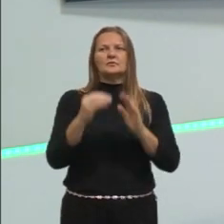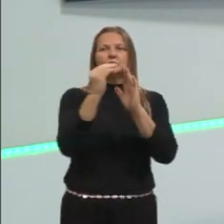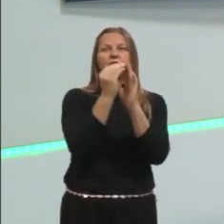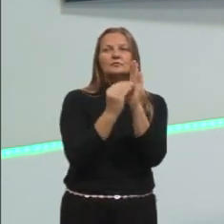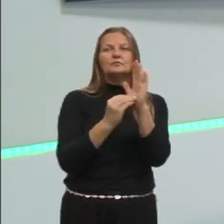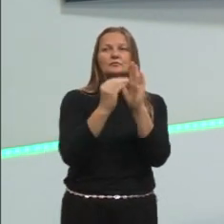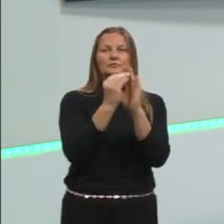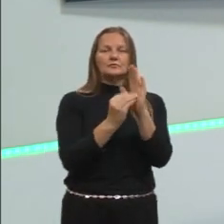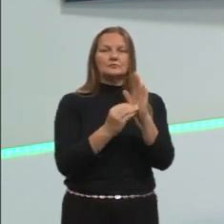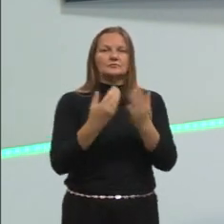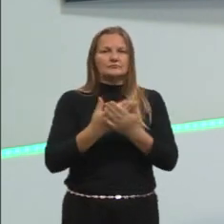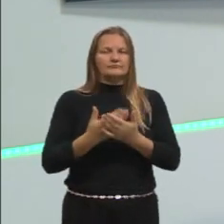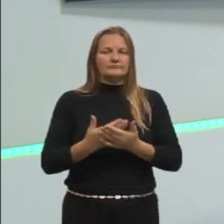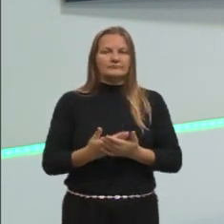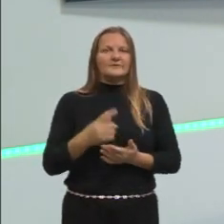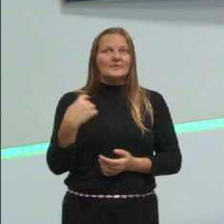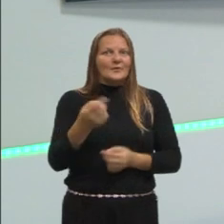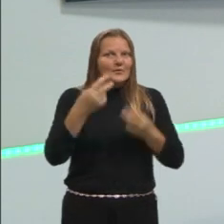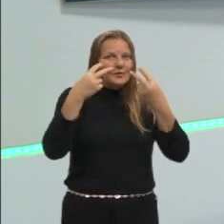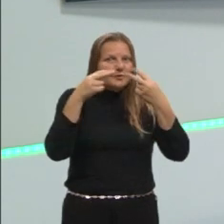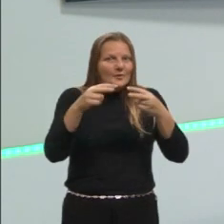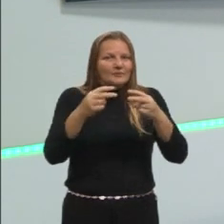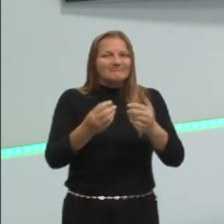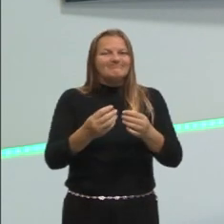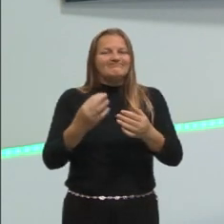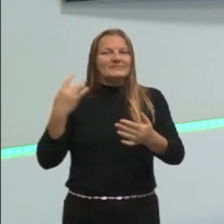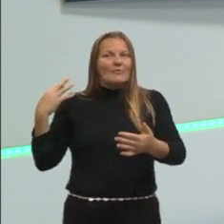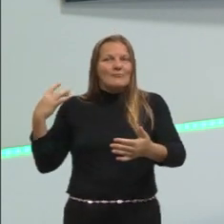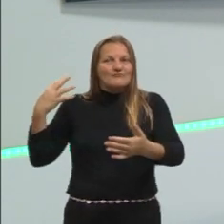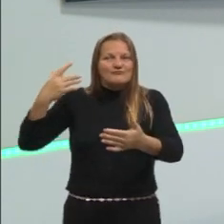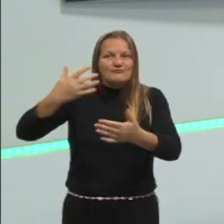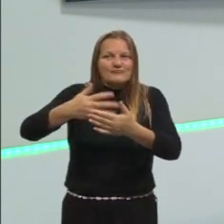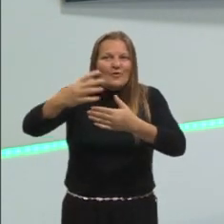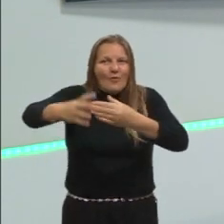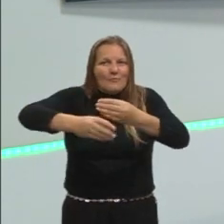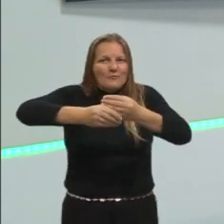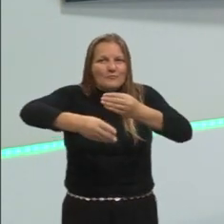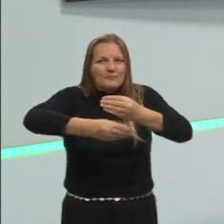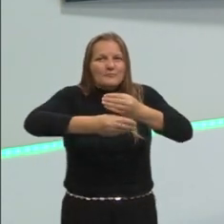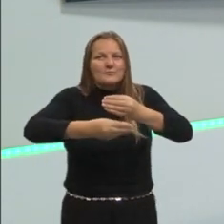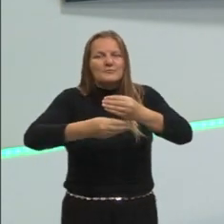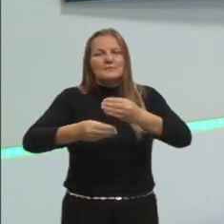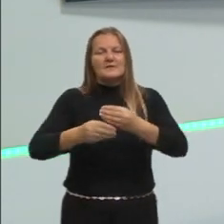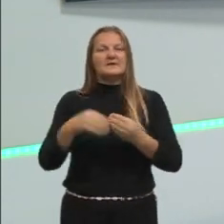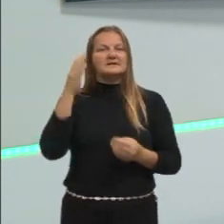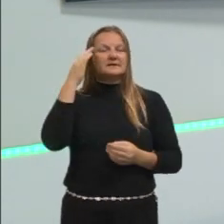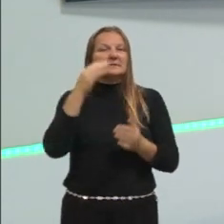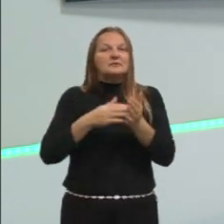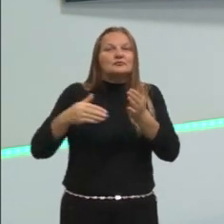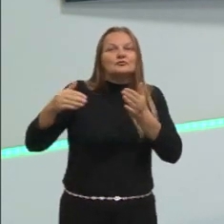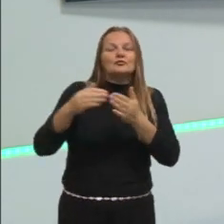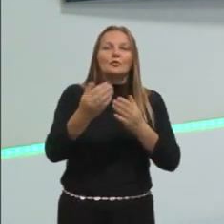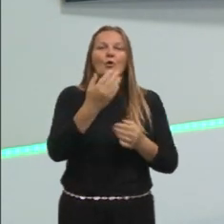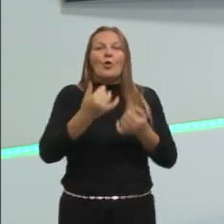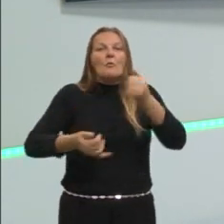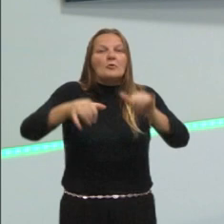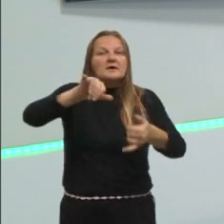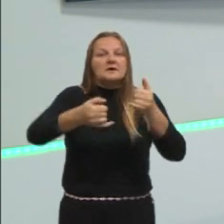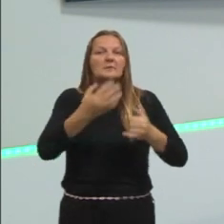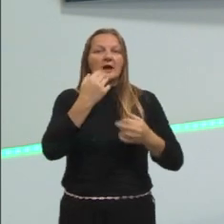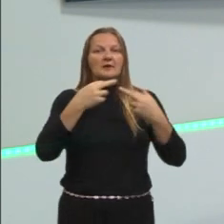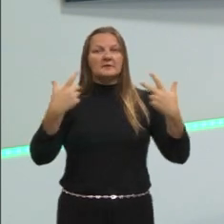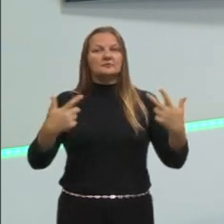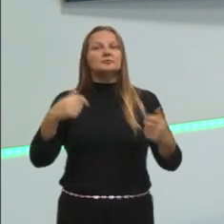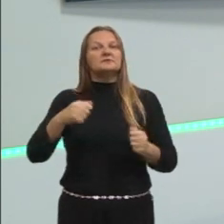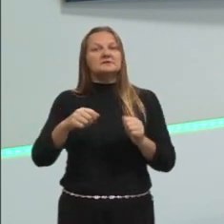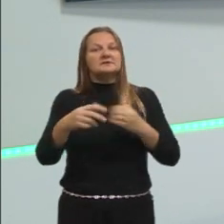né das aulas a gente vê que é um somatórios conteúdos né não tem como a gente saber da química dos alimentos se não entender um pouquinho cada